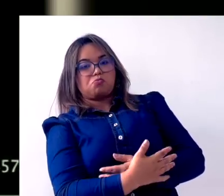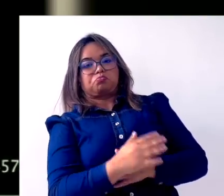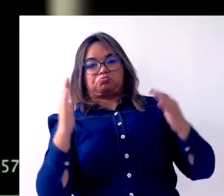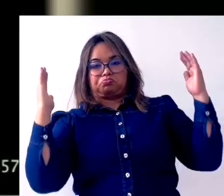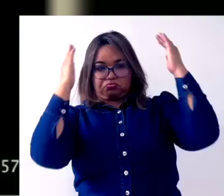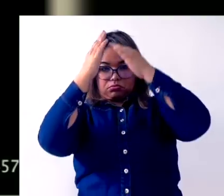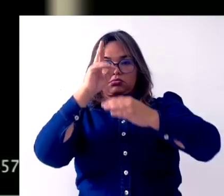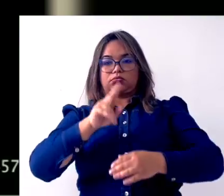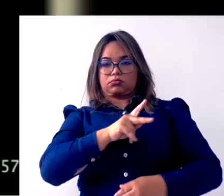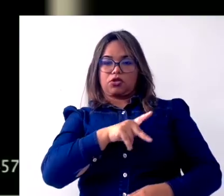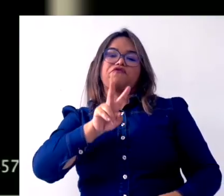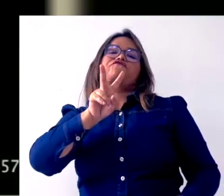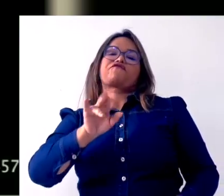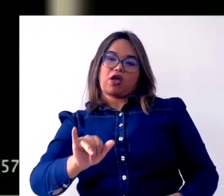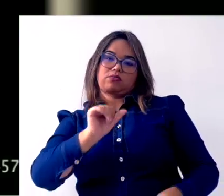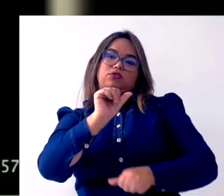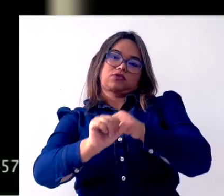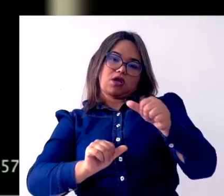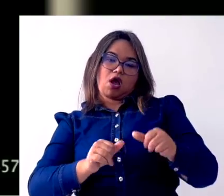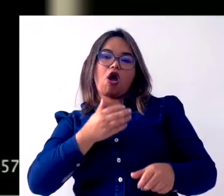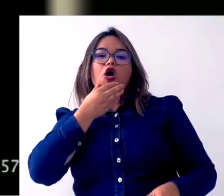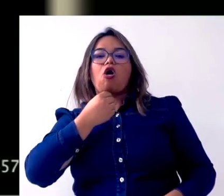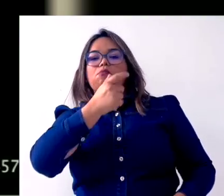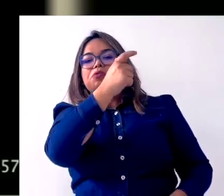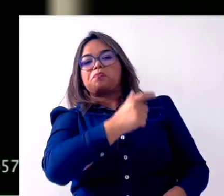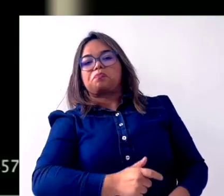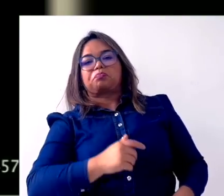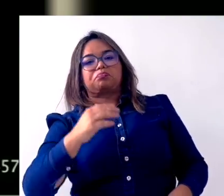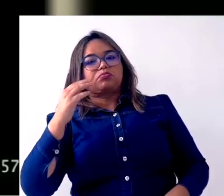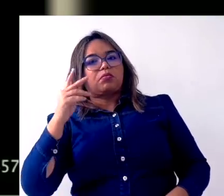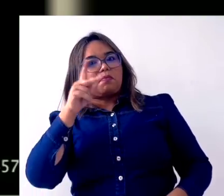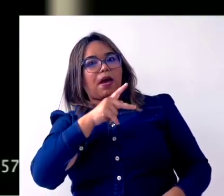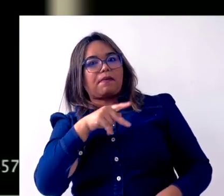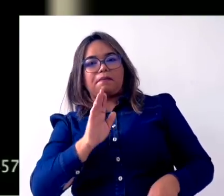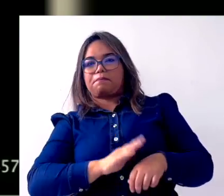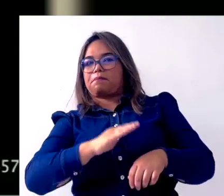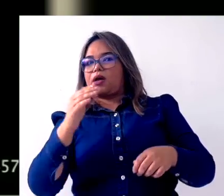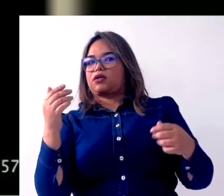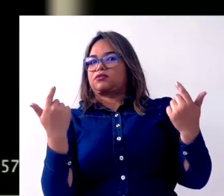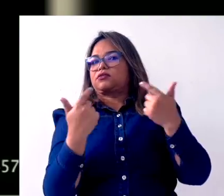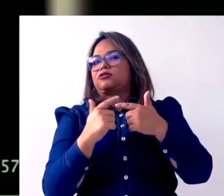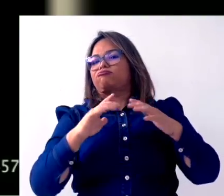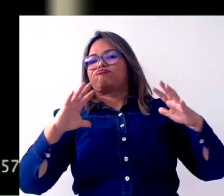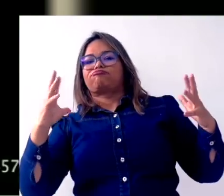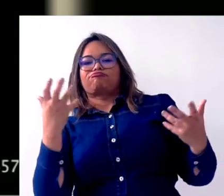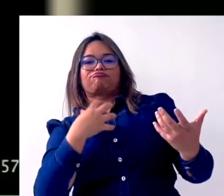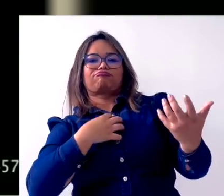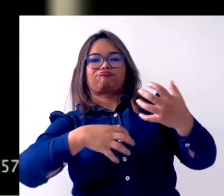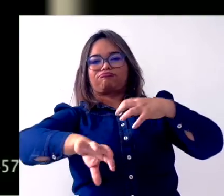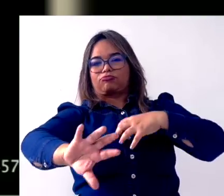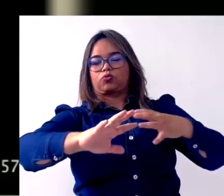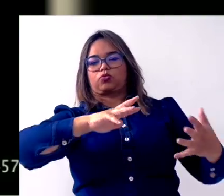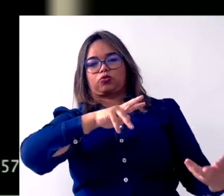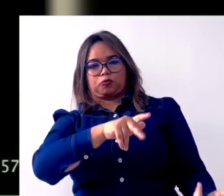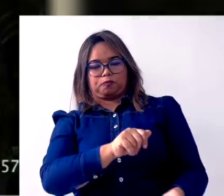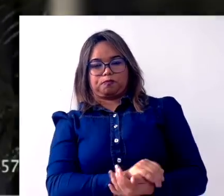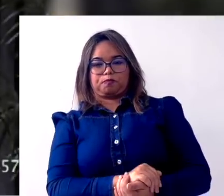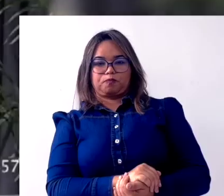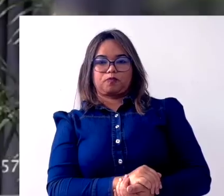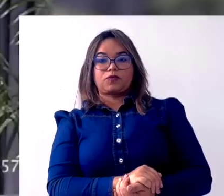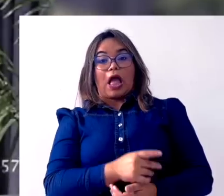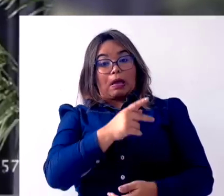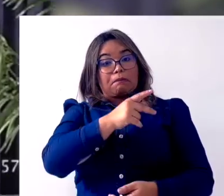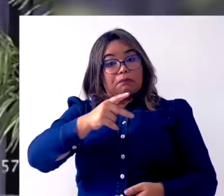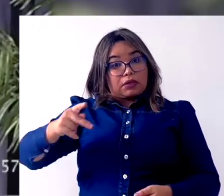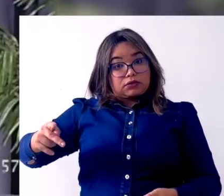Papa mais carismático de todos os tempos. E o Ronald Reagan foi o presidente que começou a fazer um pacto com ele.